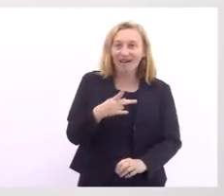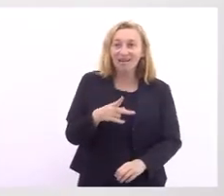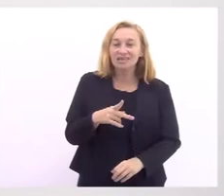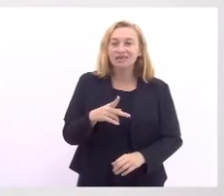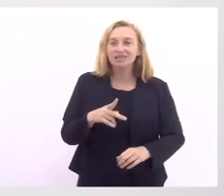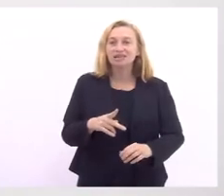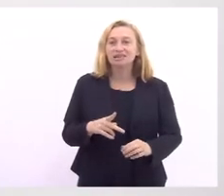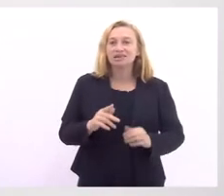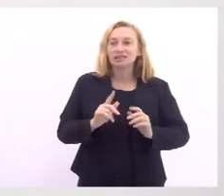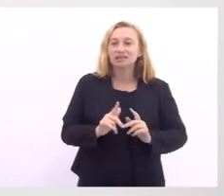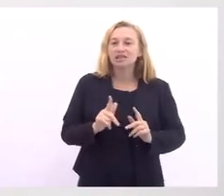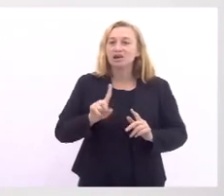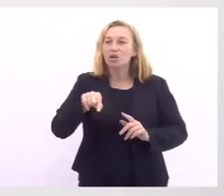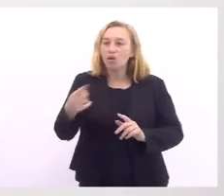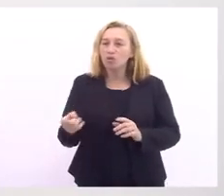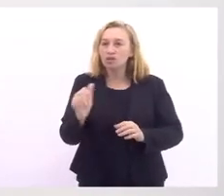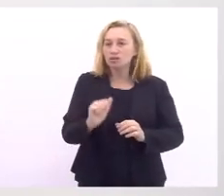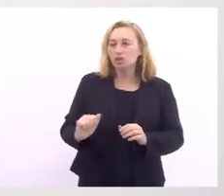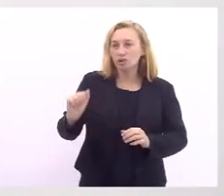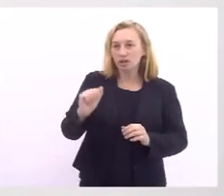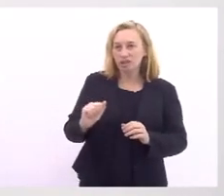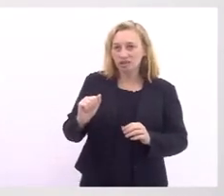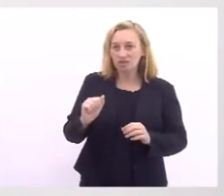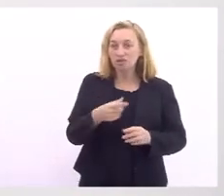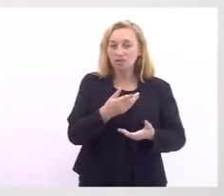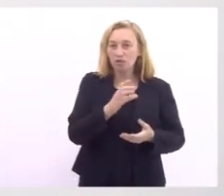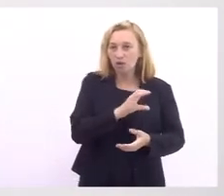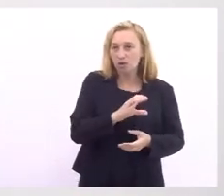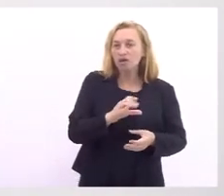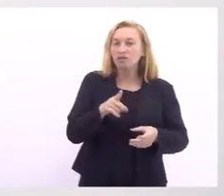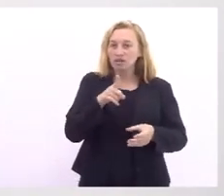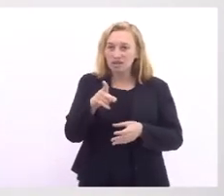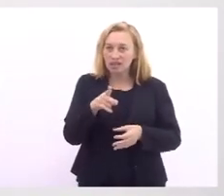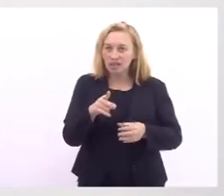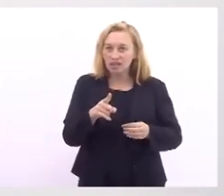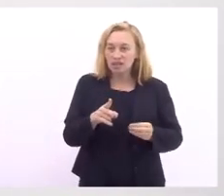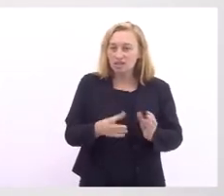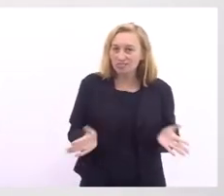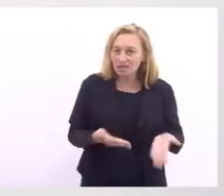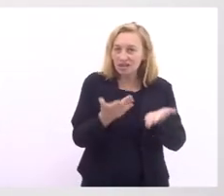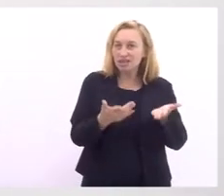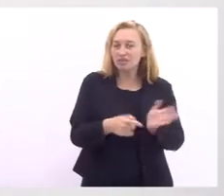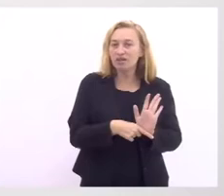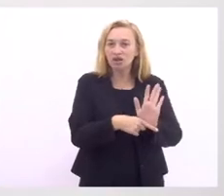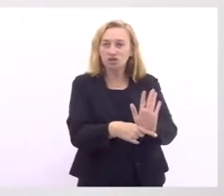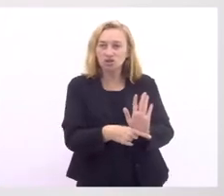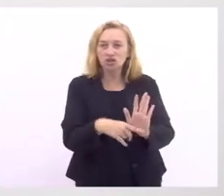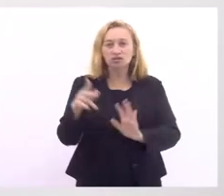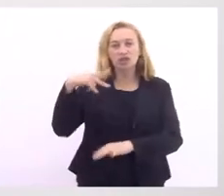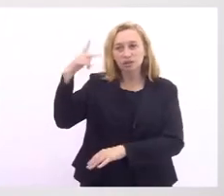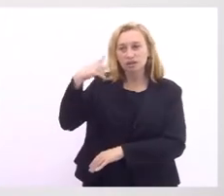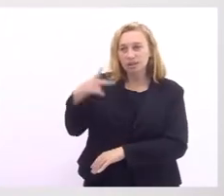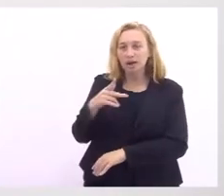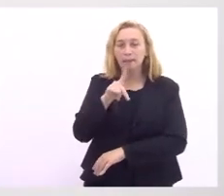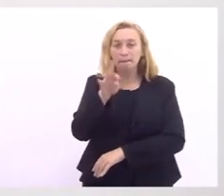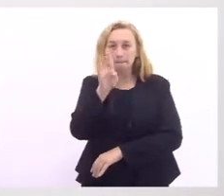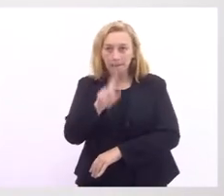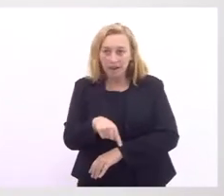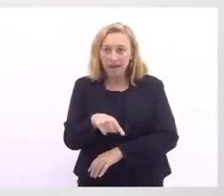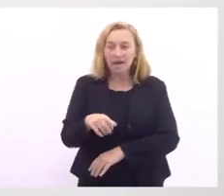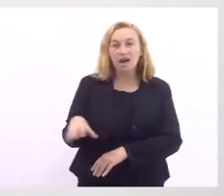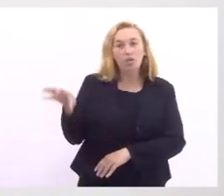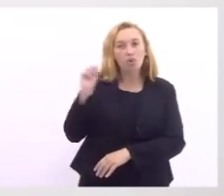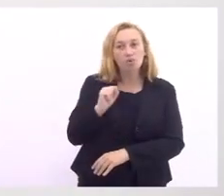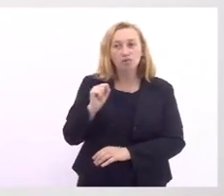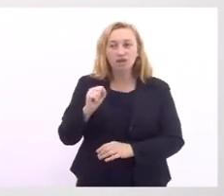e assim como uma sequência de outras organizações incentivo que vocês dão na pré-vestibulares a escuta ativa que é feita